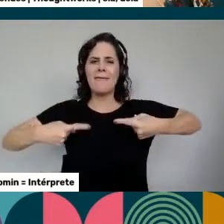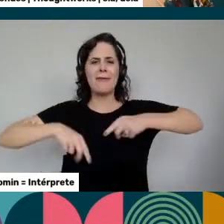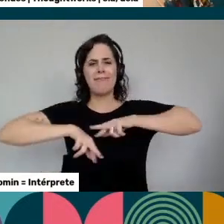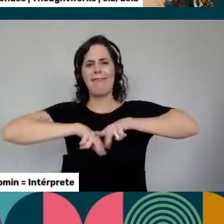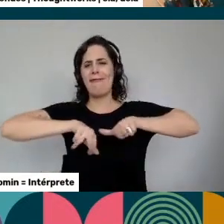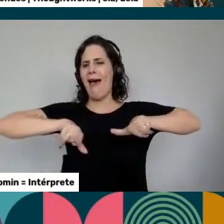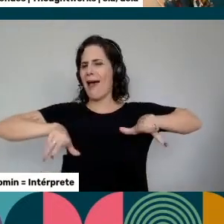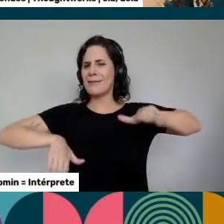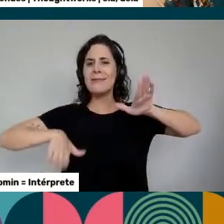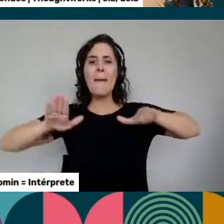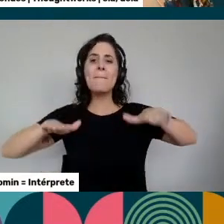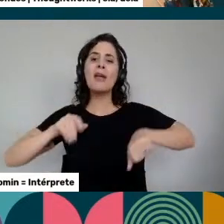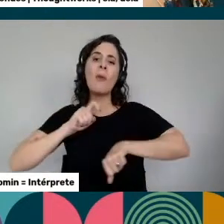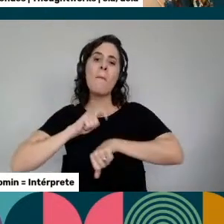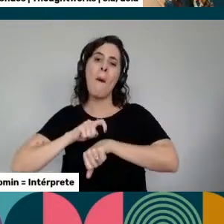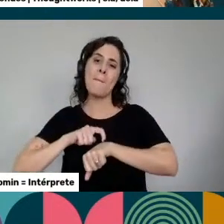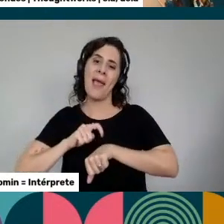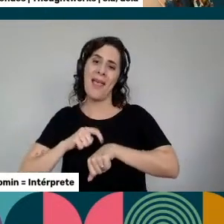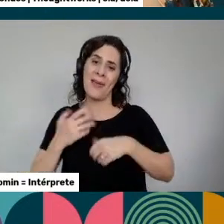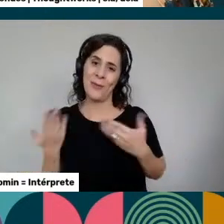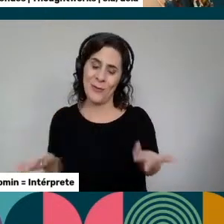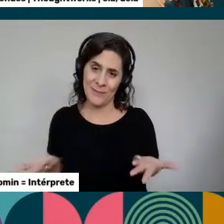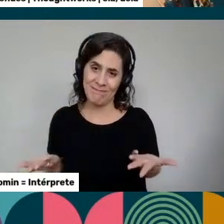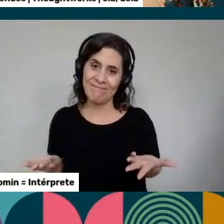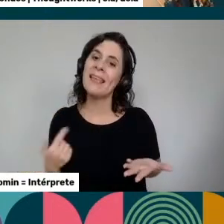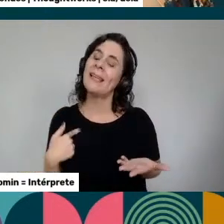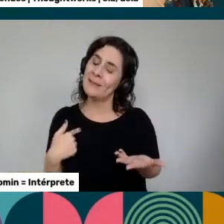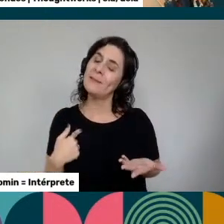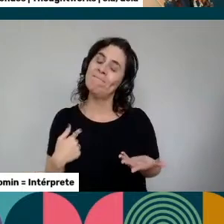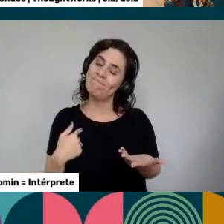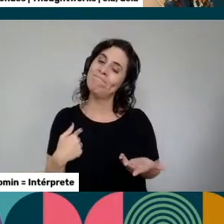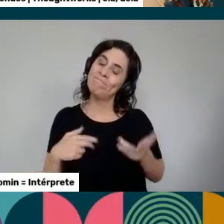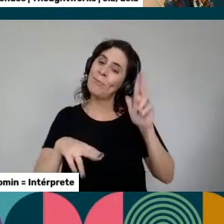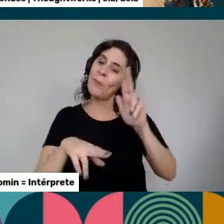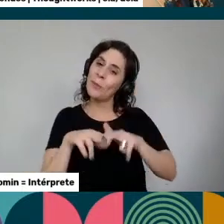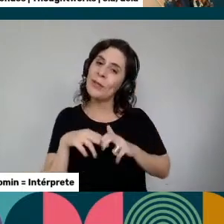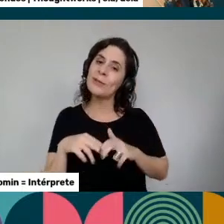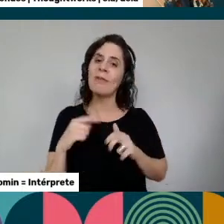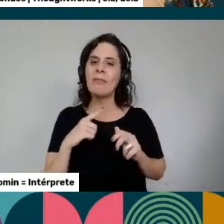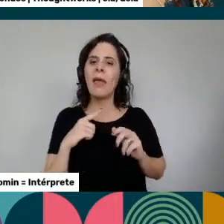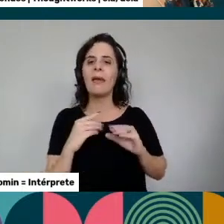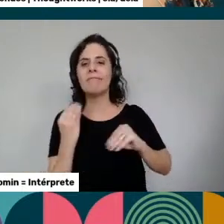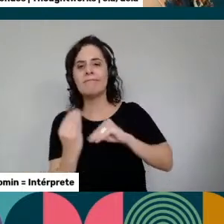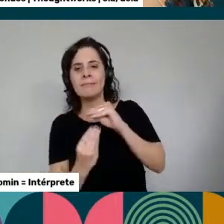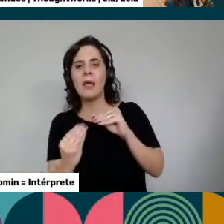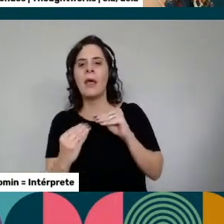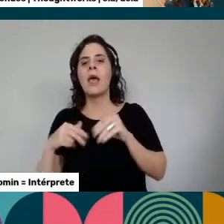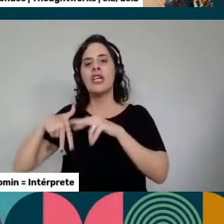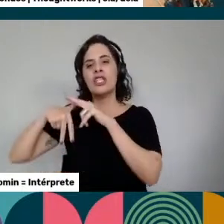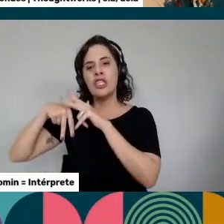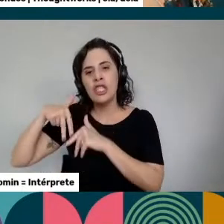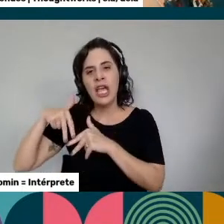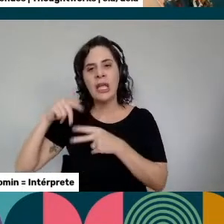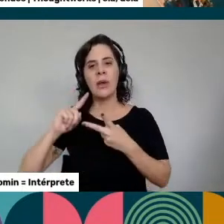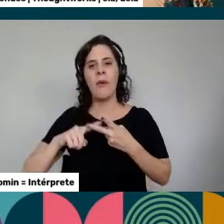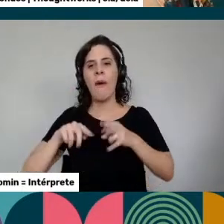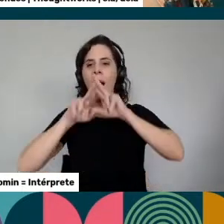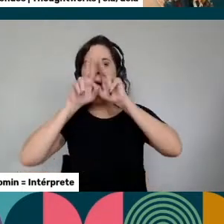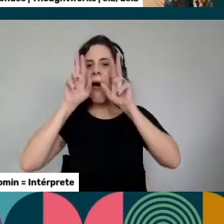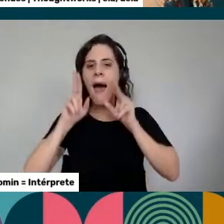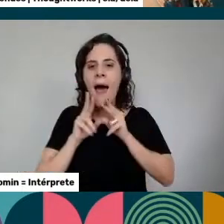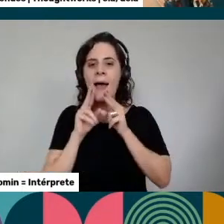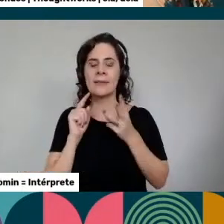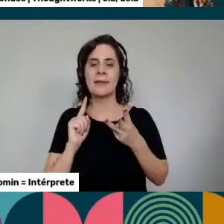Isso muito fadado no cruzamento que a gente tem ali, né, que é entre gênero, raça, classe, e olhando para uma